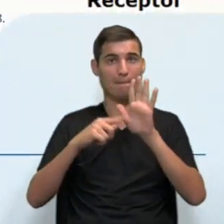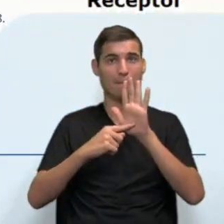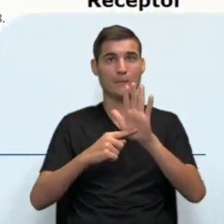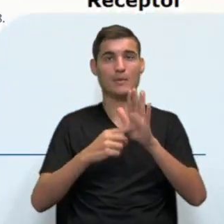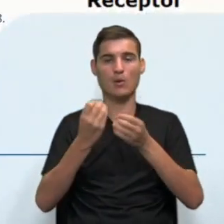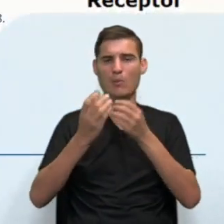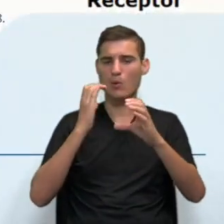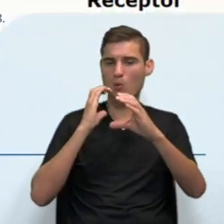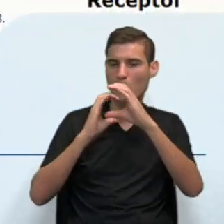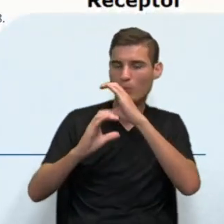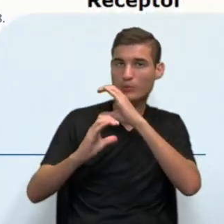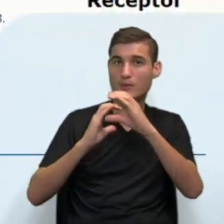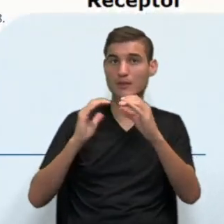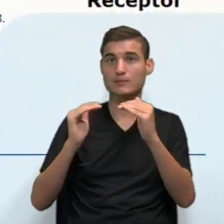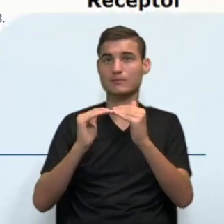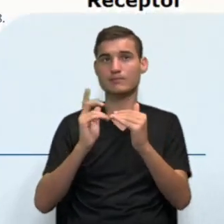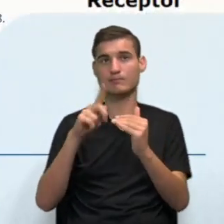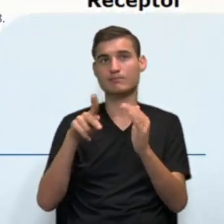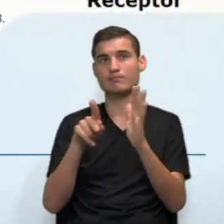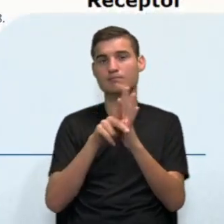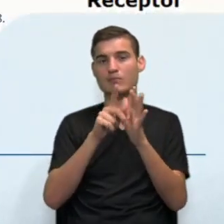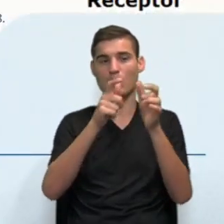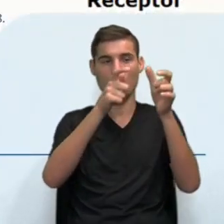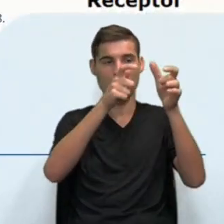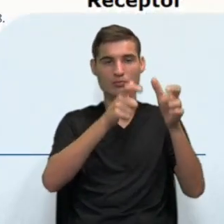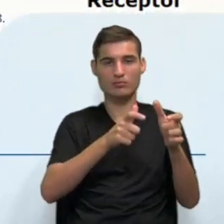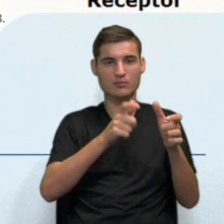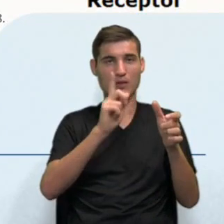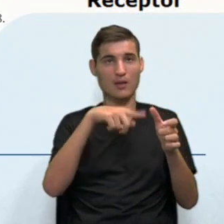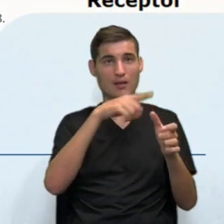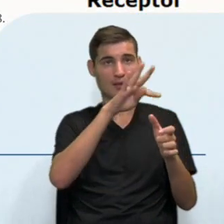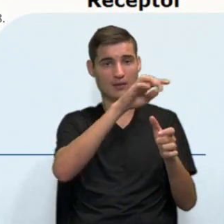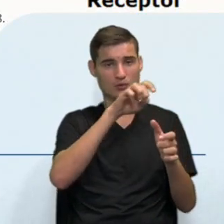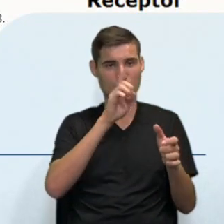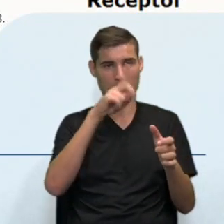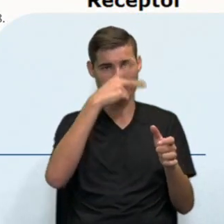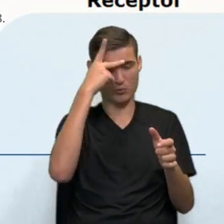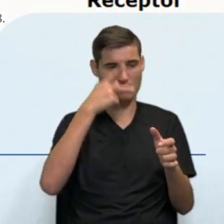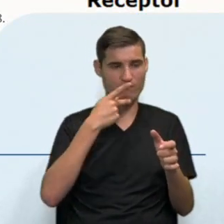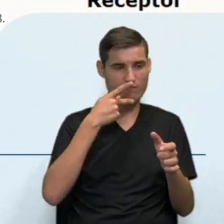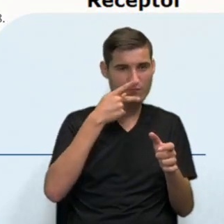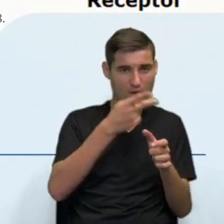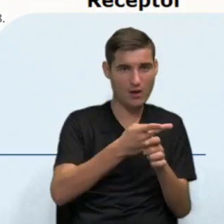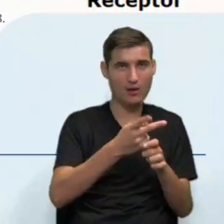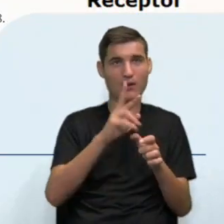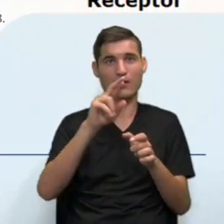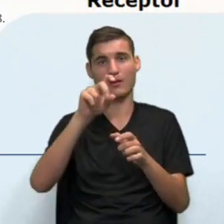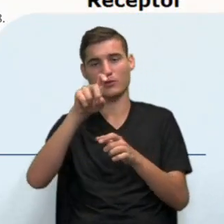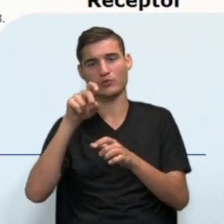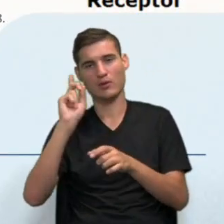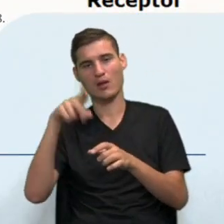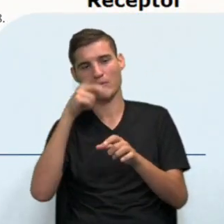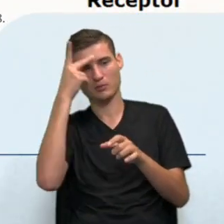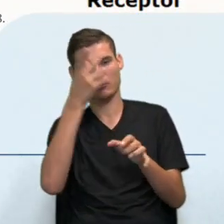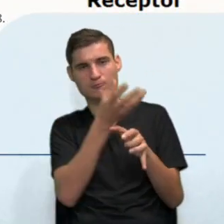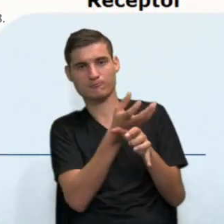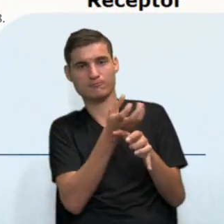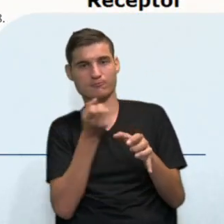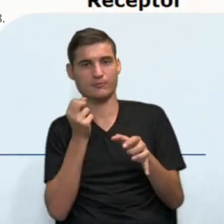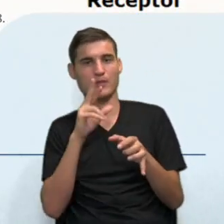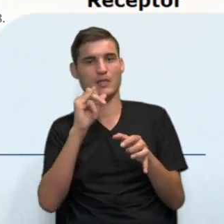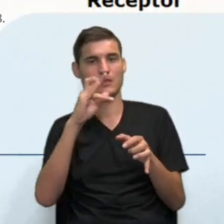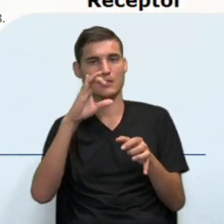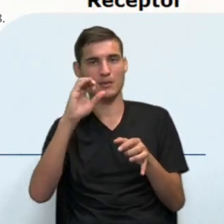de comunicação, que é o meio físico entre transmissor e receptor, como, por exemplo, quando eu